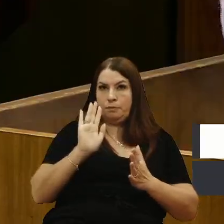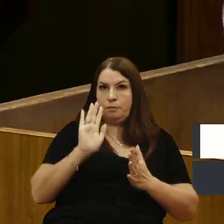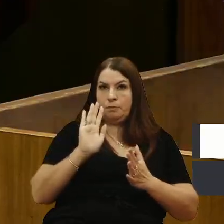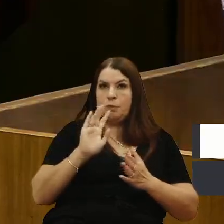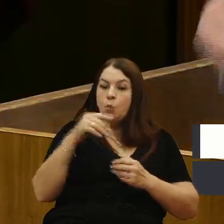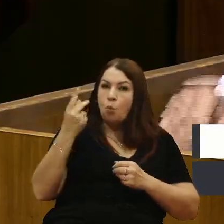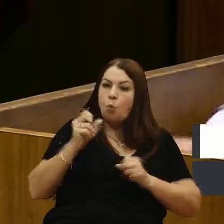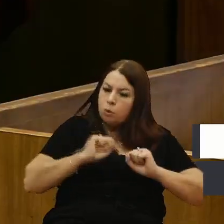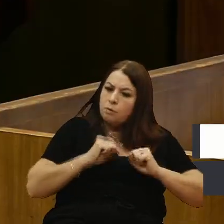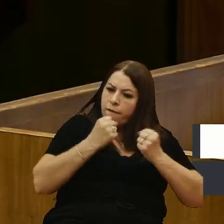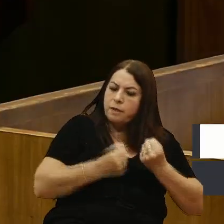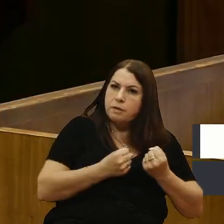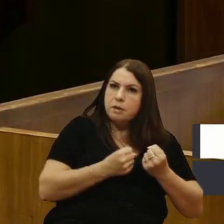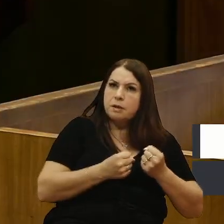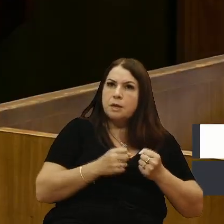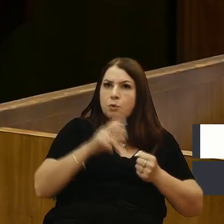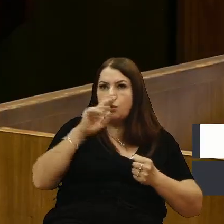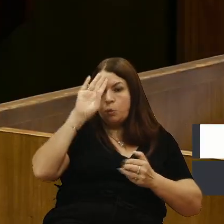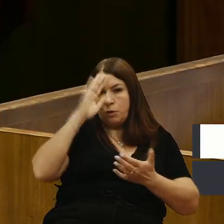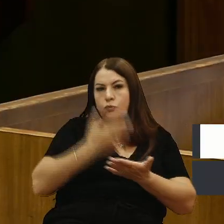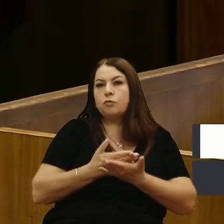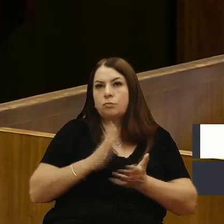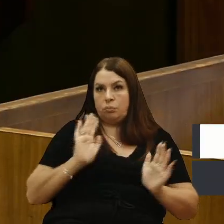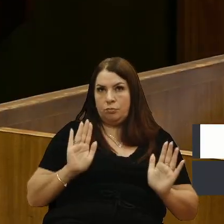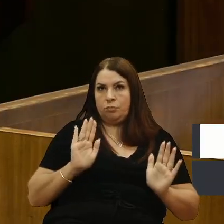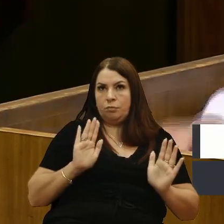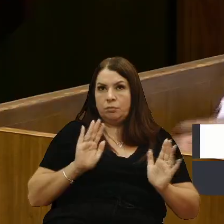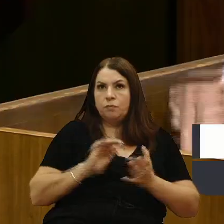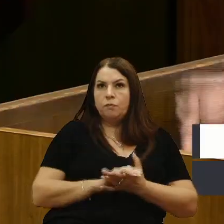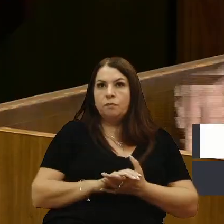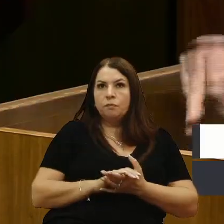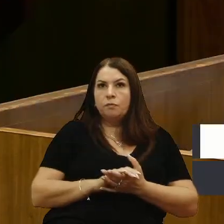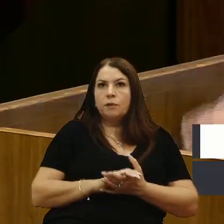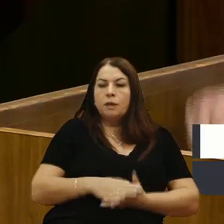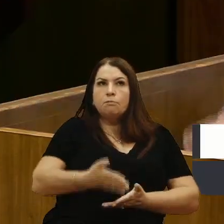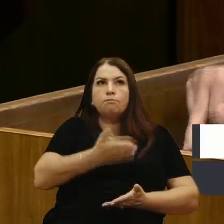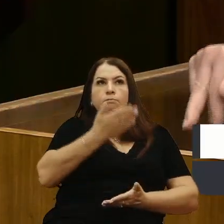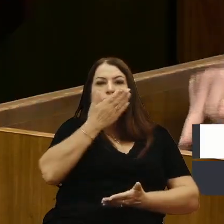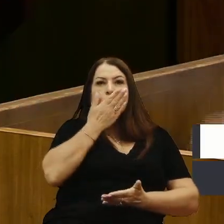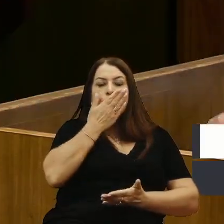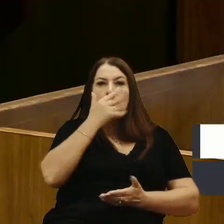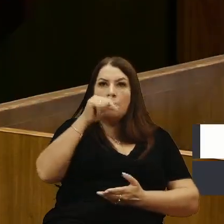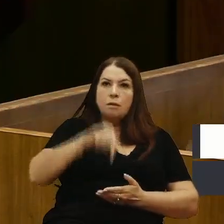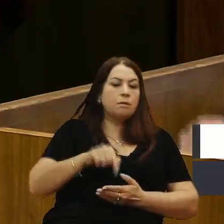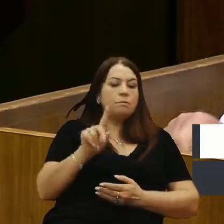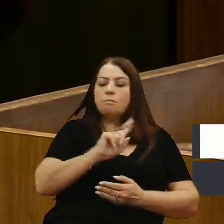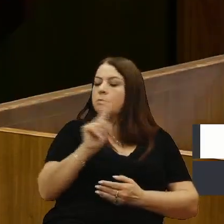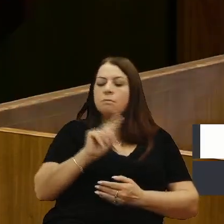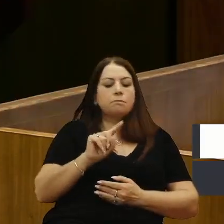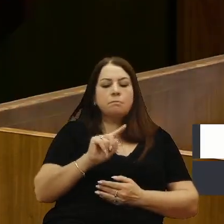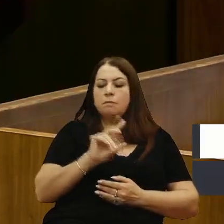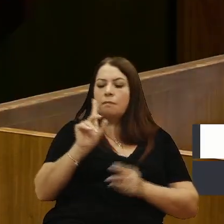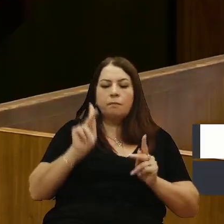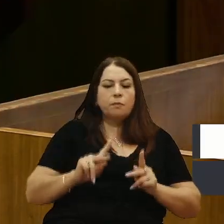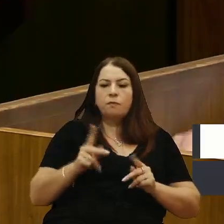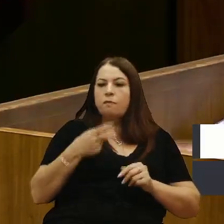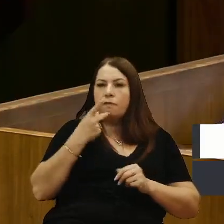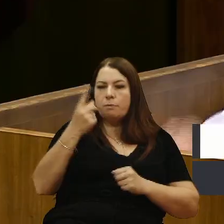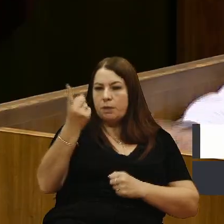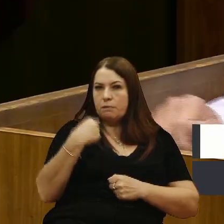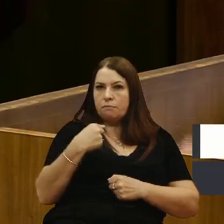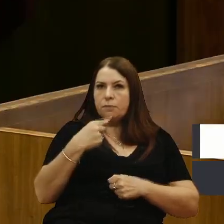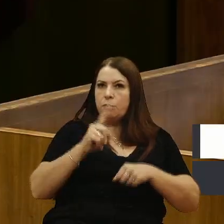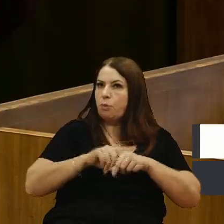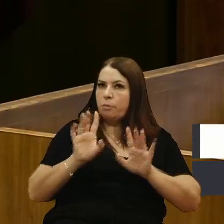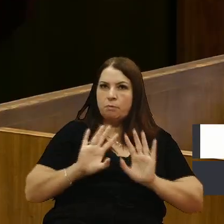Ou defender as teses que eu penso. Tapar a minha boca aqui dentro, ninguém vai tapar. Em